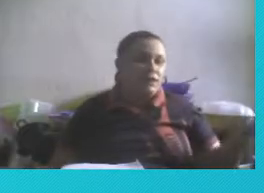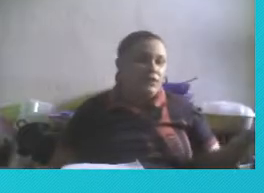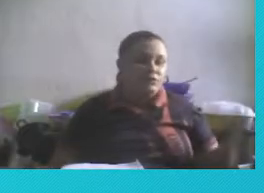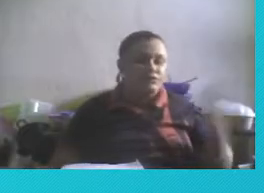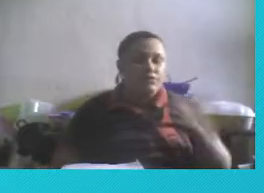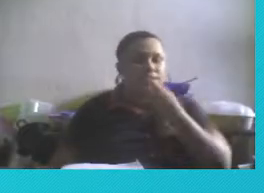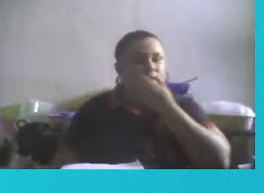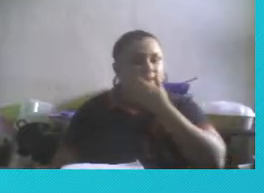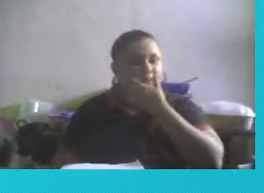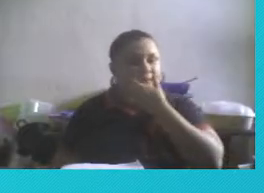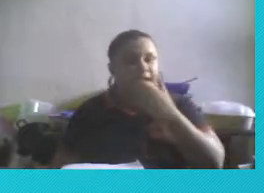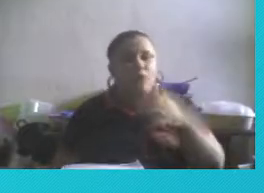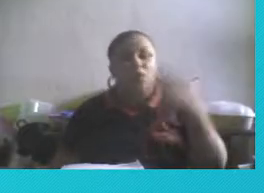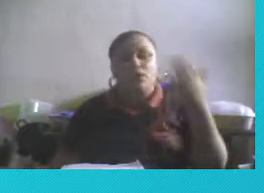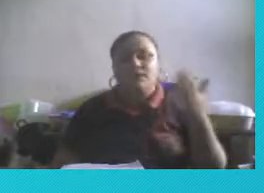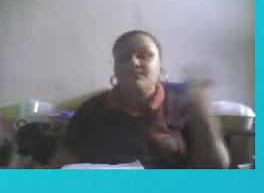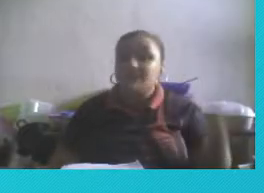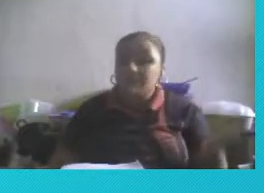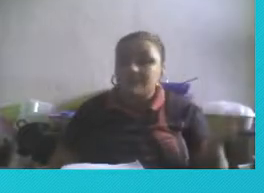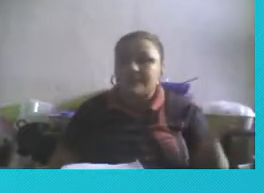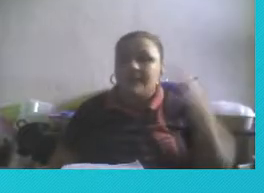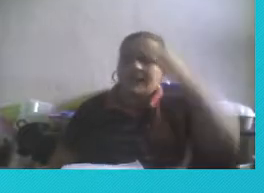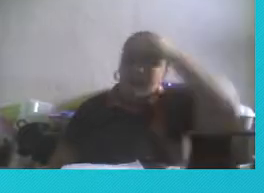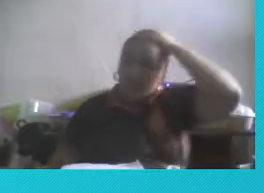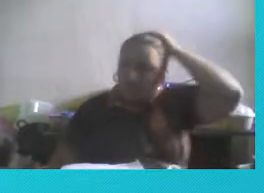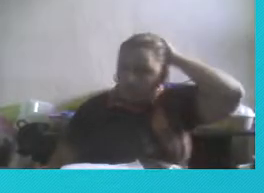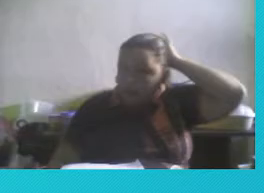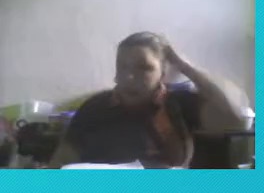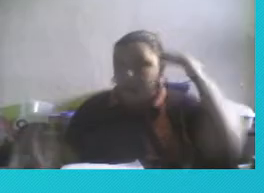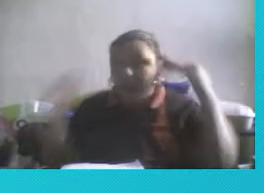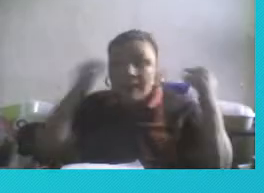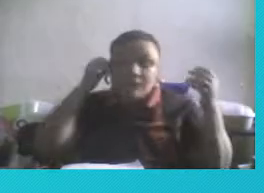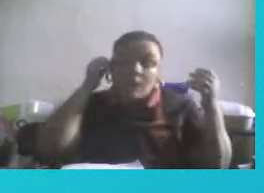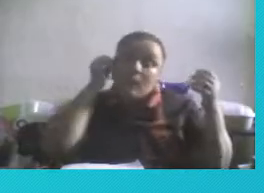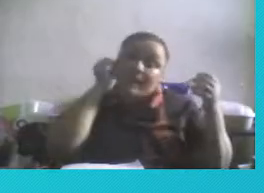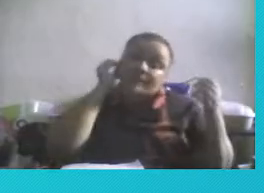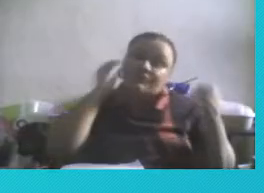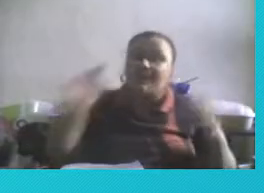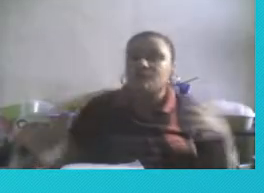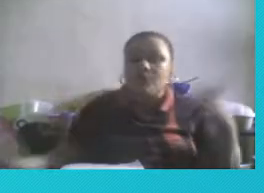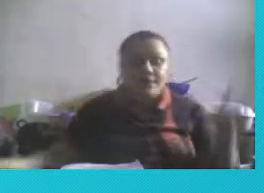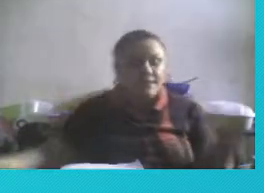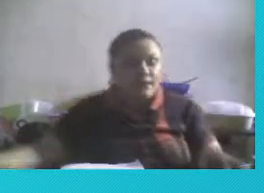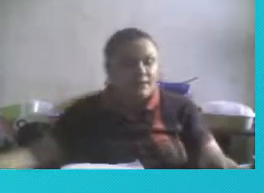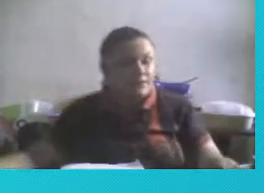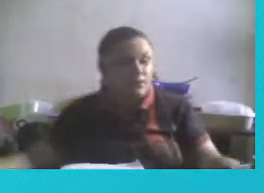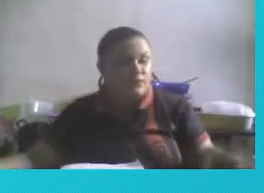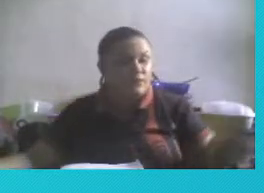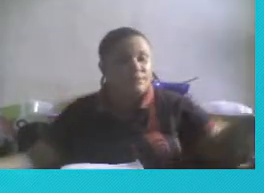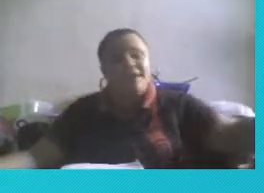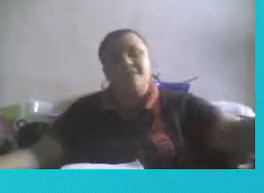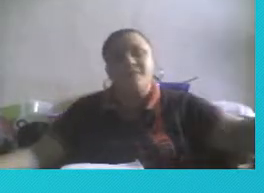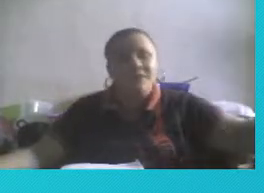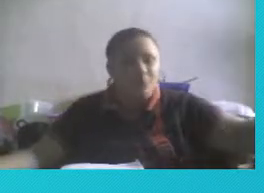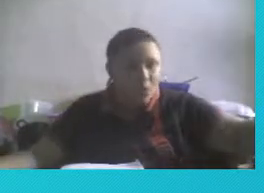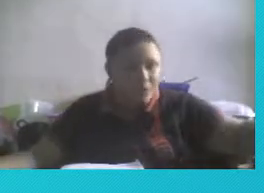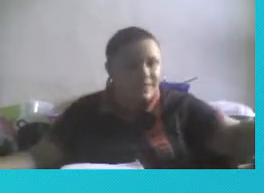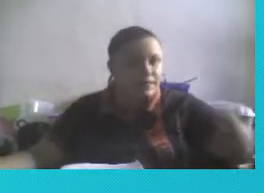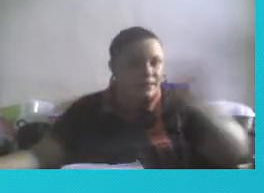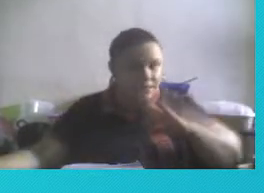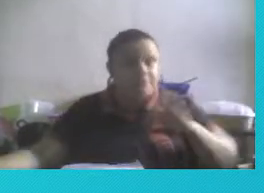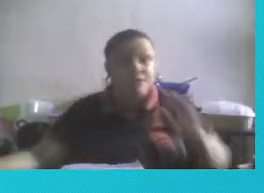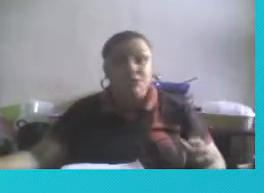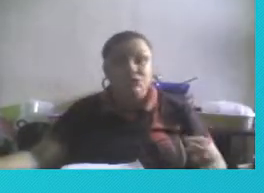que hoje nós iremos citar o coronavírus, né, que atualmente é a doença causada por vírus mais